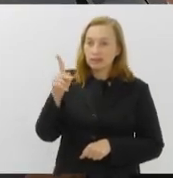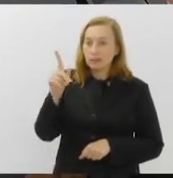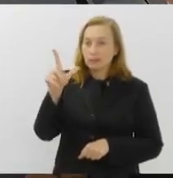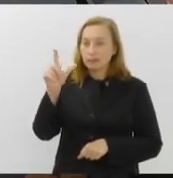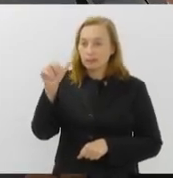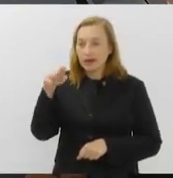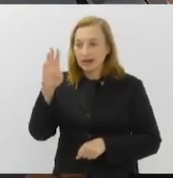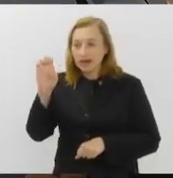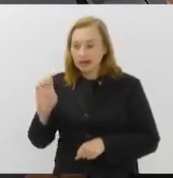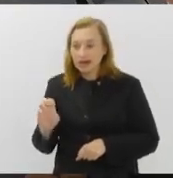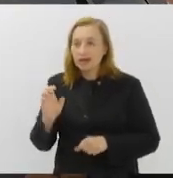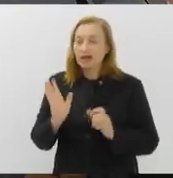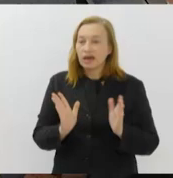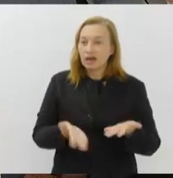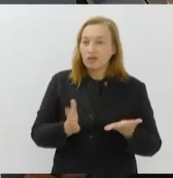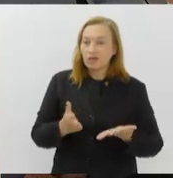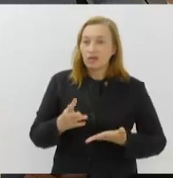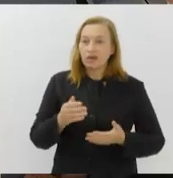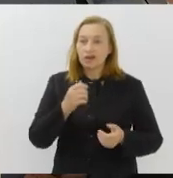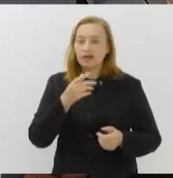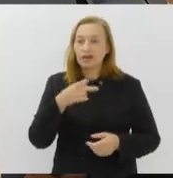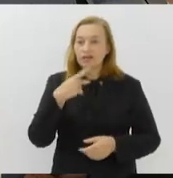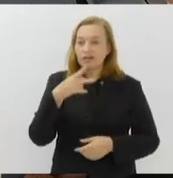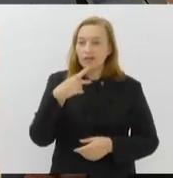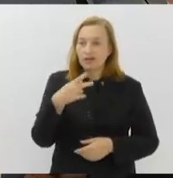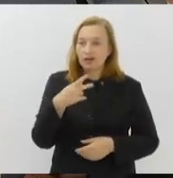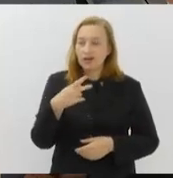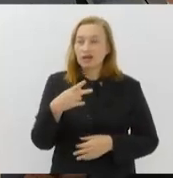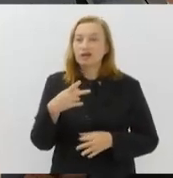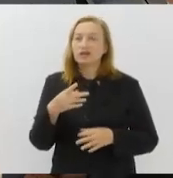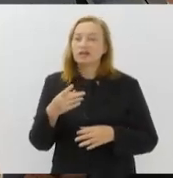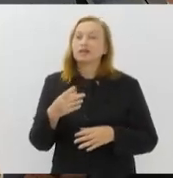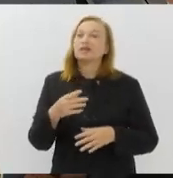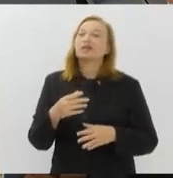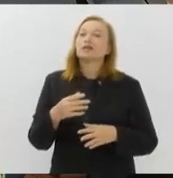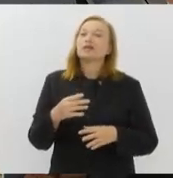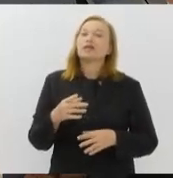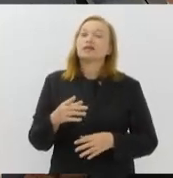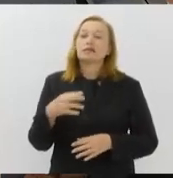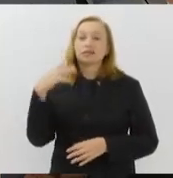a palavra à introdução e à organização da nossa